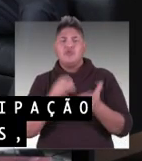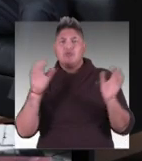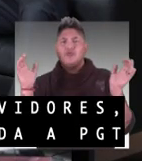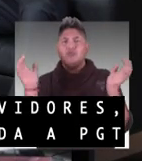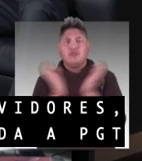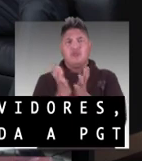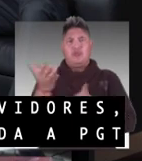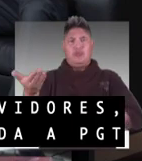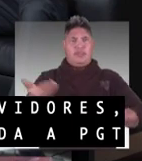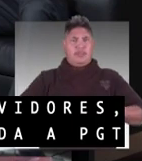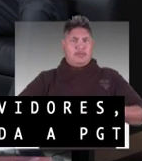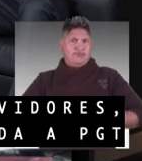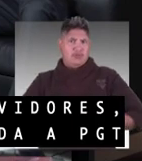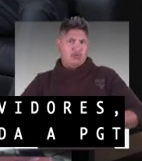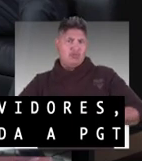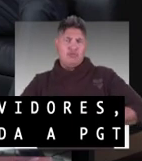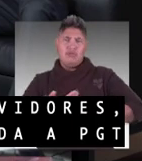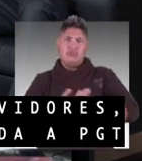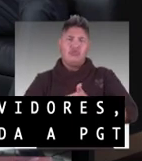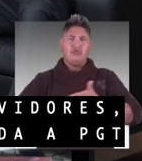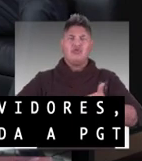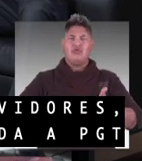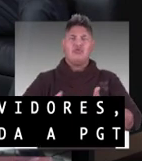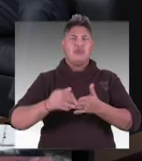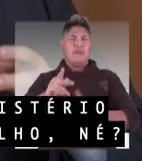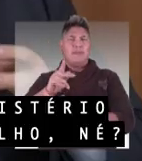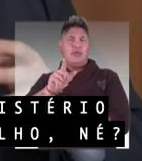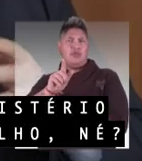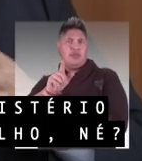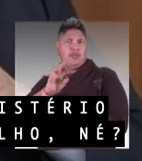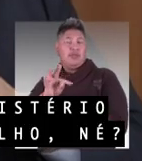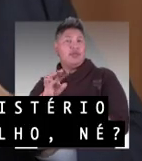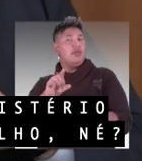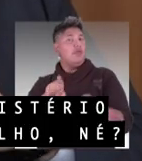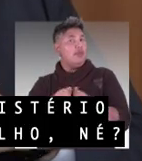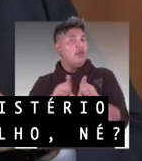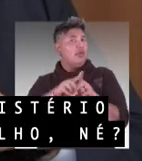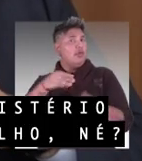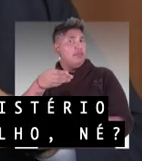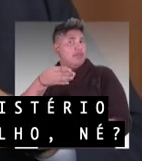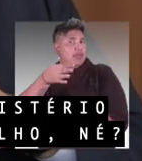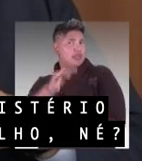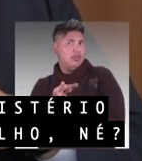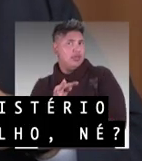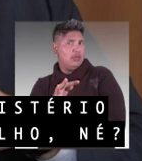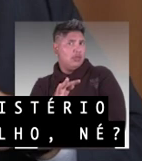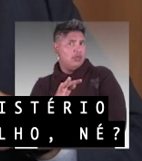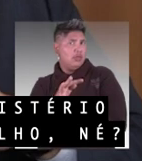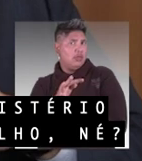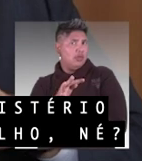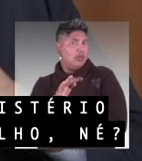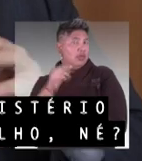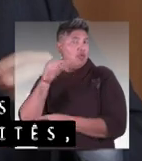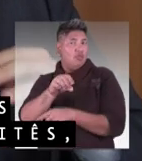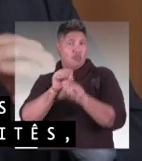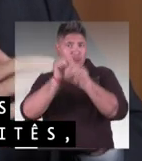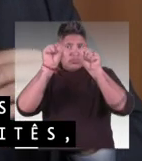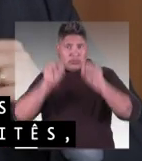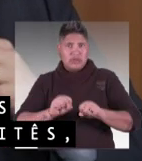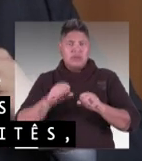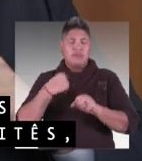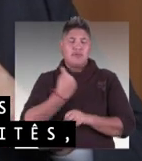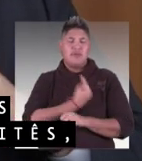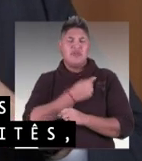de servidores de toda a PGT e de todo o Ministério Público do Trabalho. O sistema que